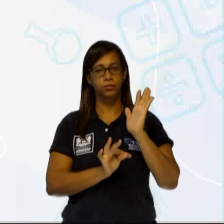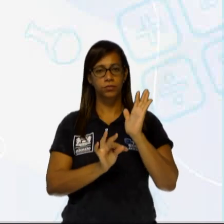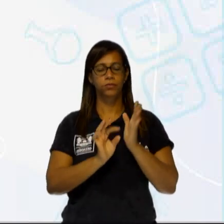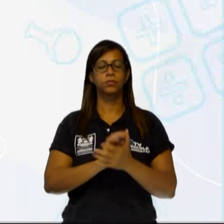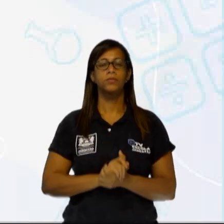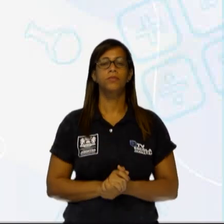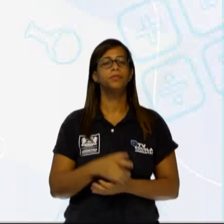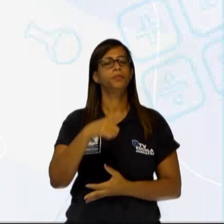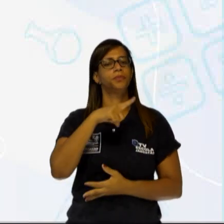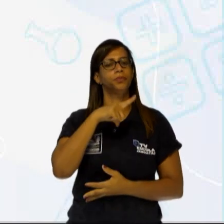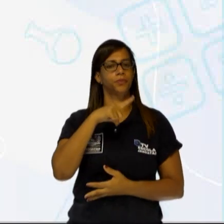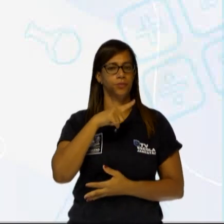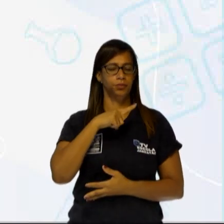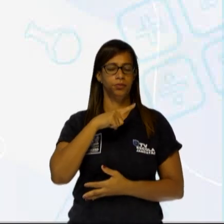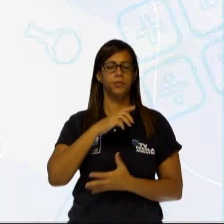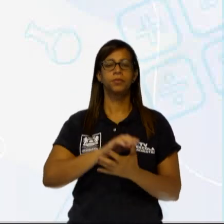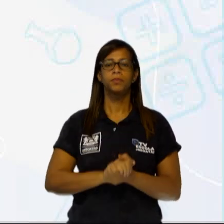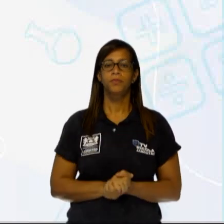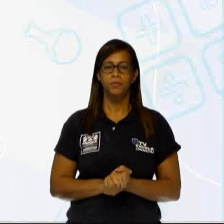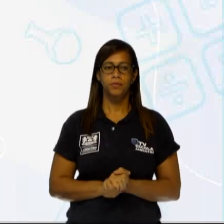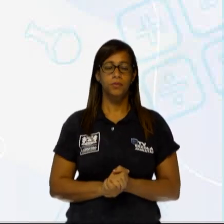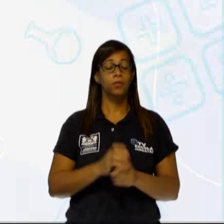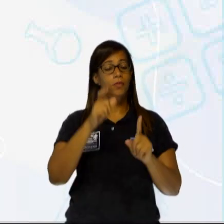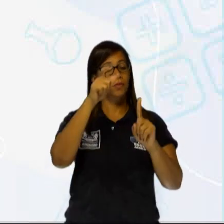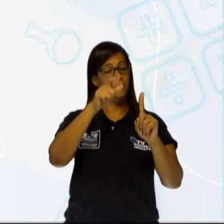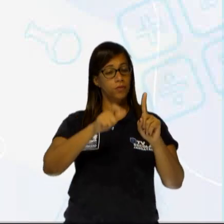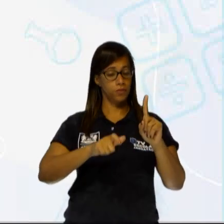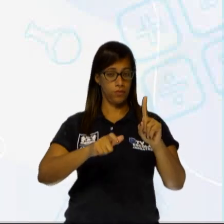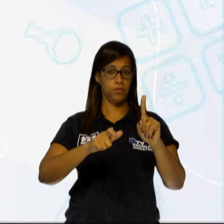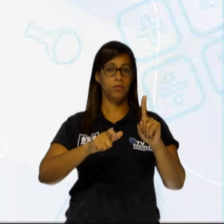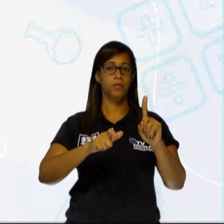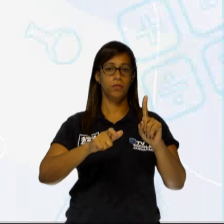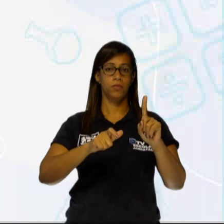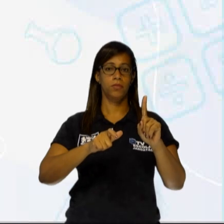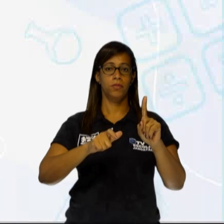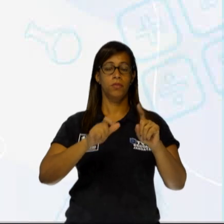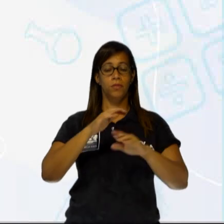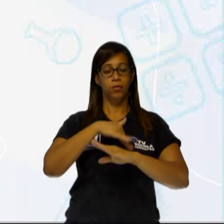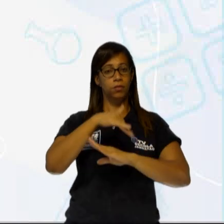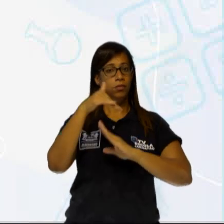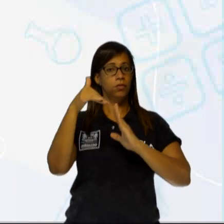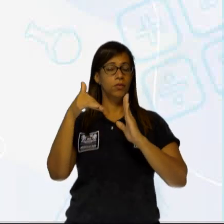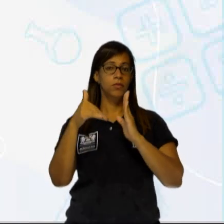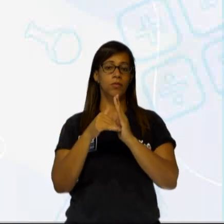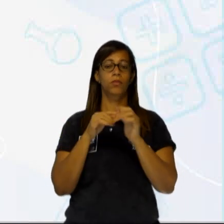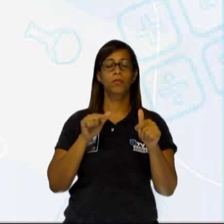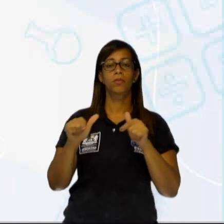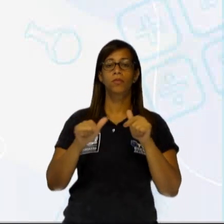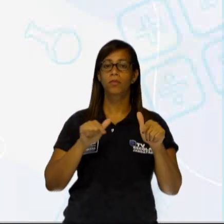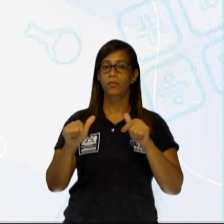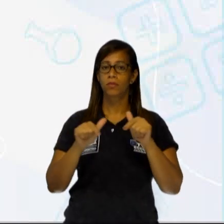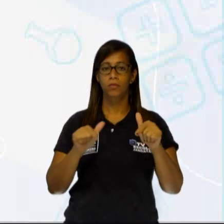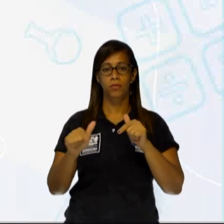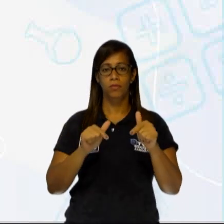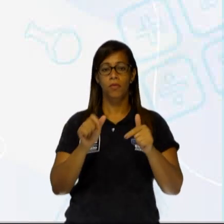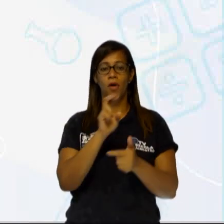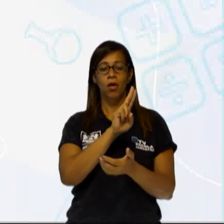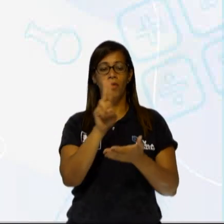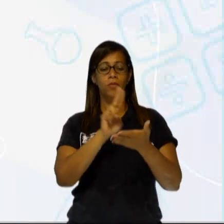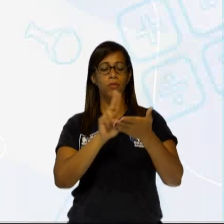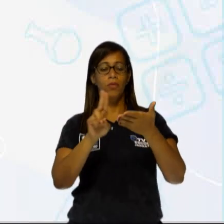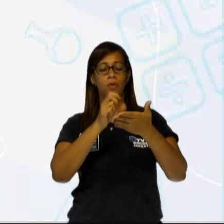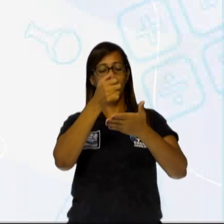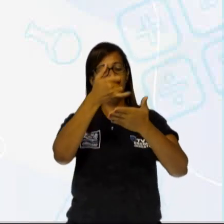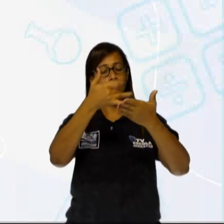nós encontramos o seguinte, ó. No geral, os personagens de mais destaque em toda a obra são Alan,